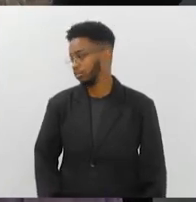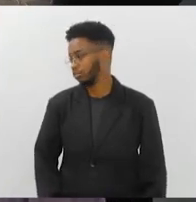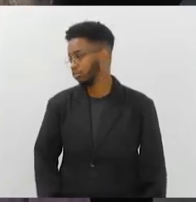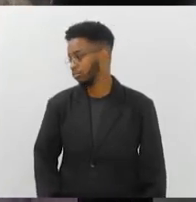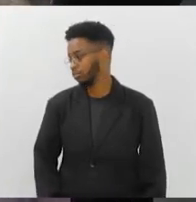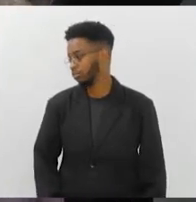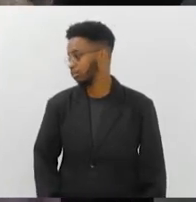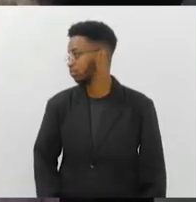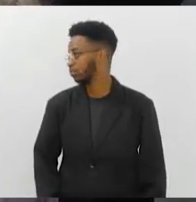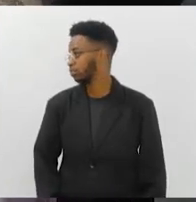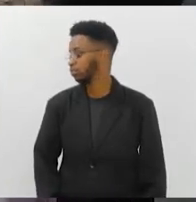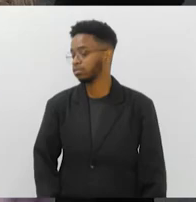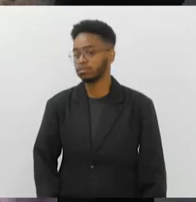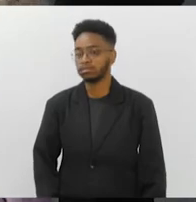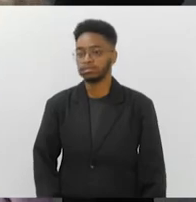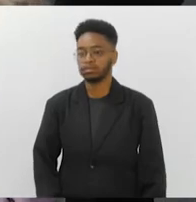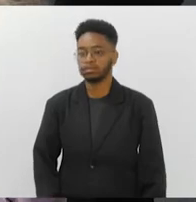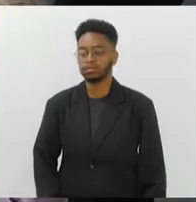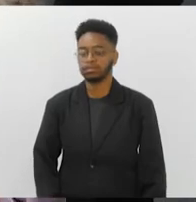Esse cavaco não está plugado.